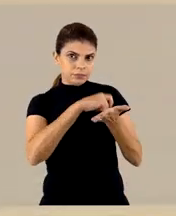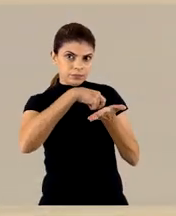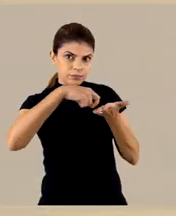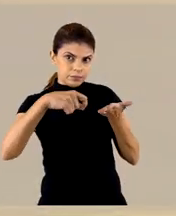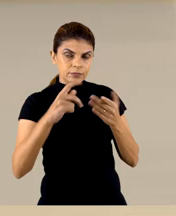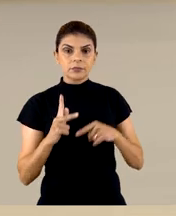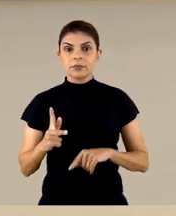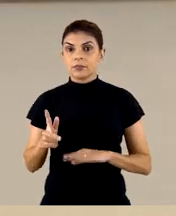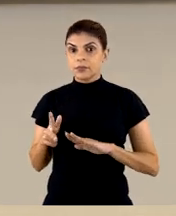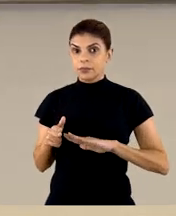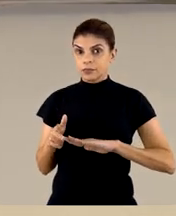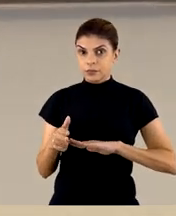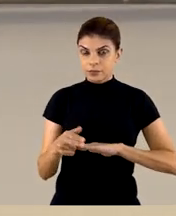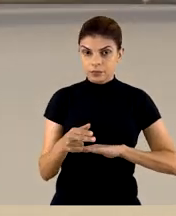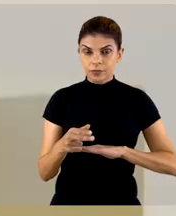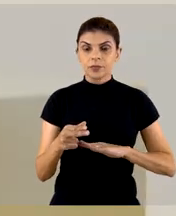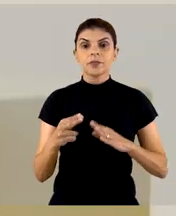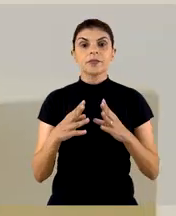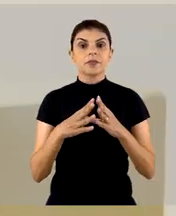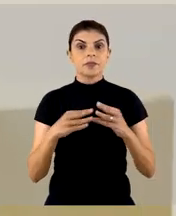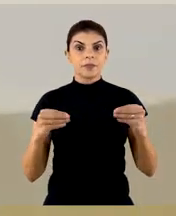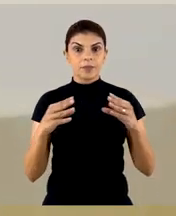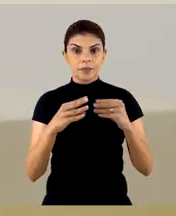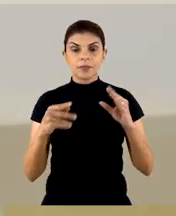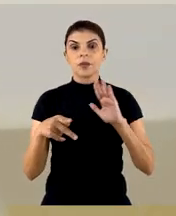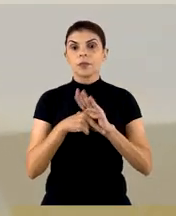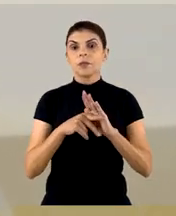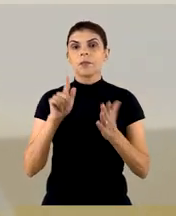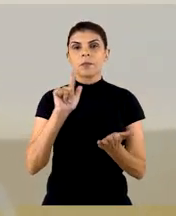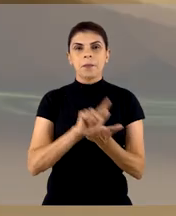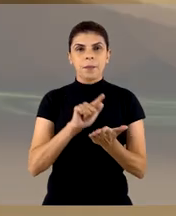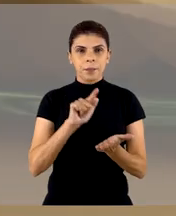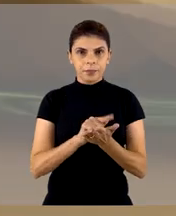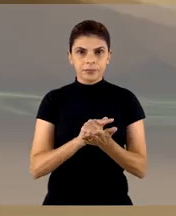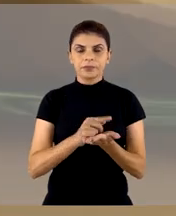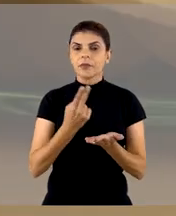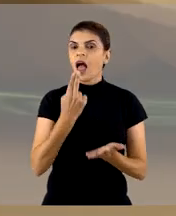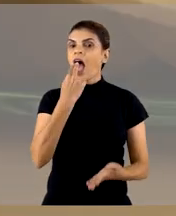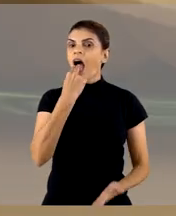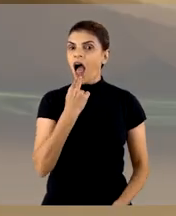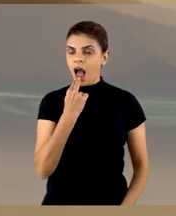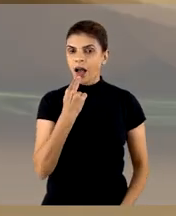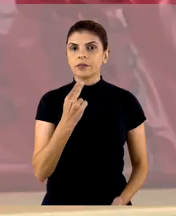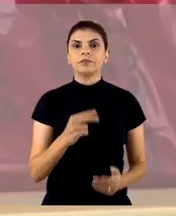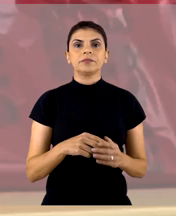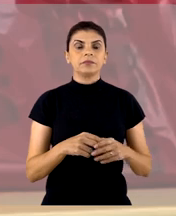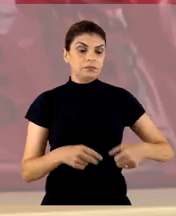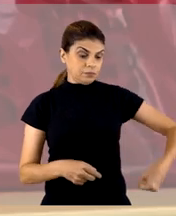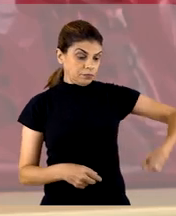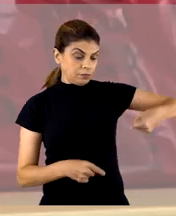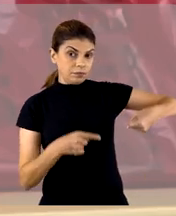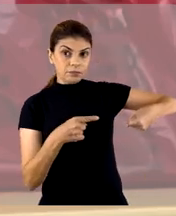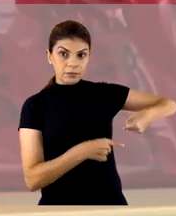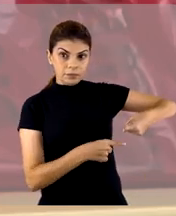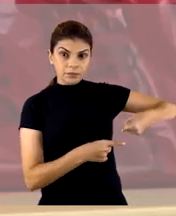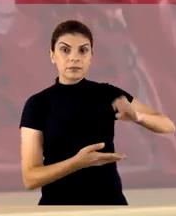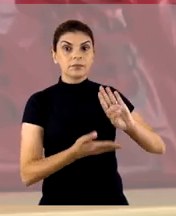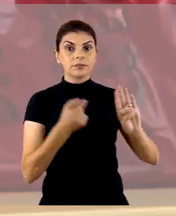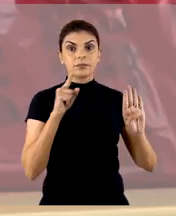Marcador. Tesouras. Lenço de papel. Depressores linguais. Bolsa de